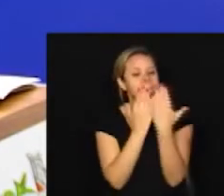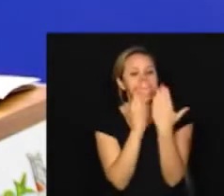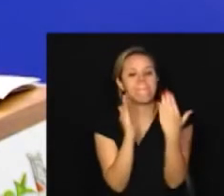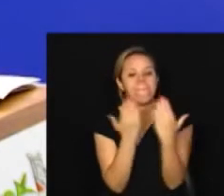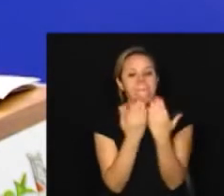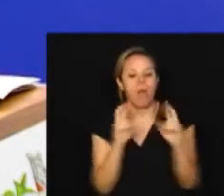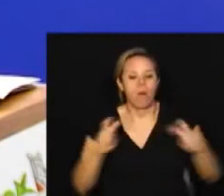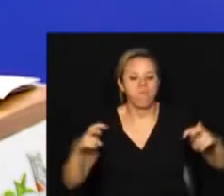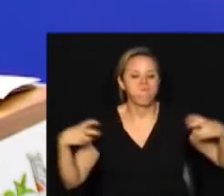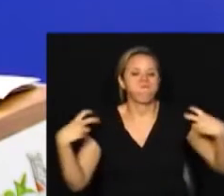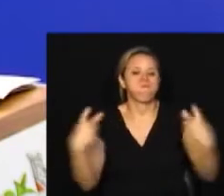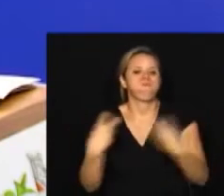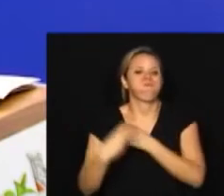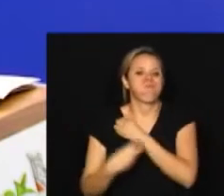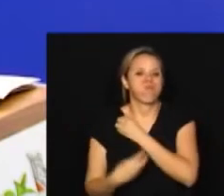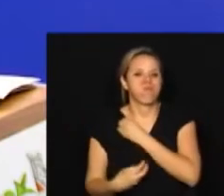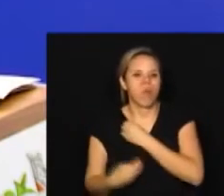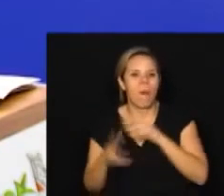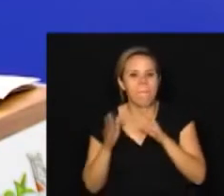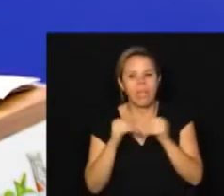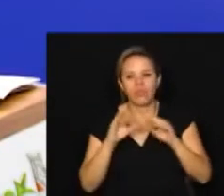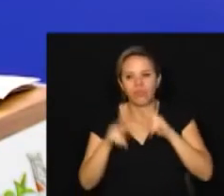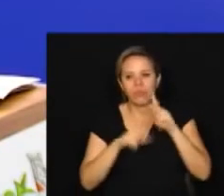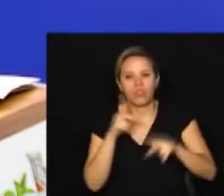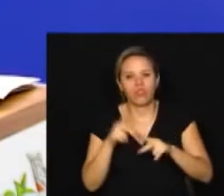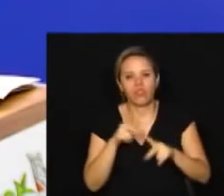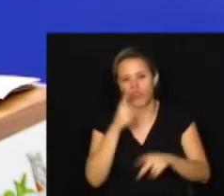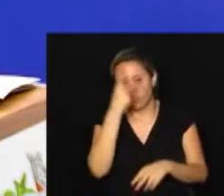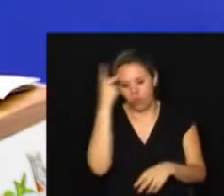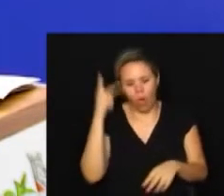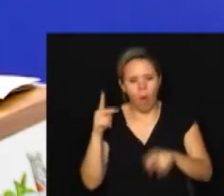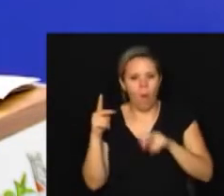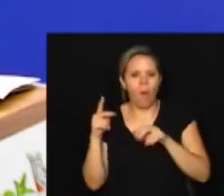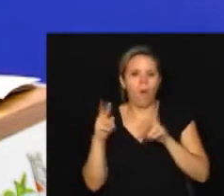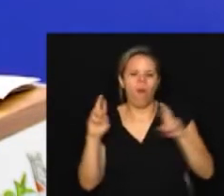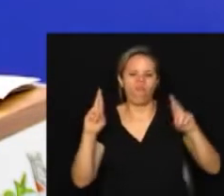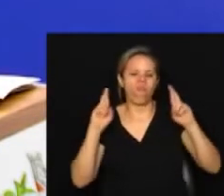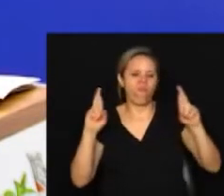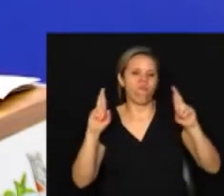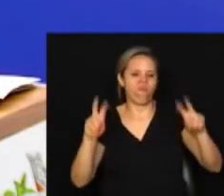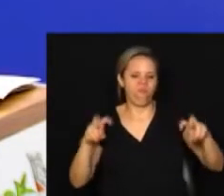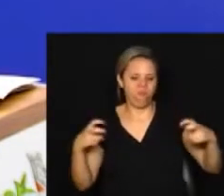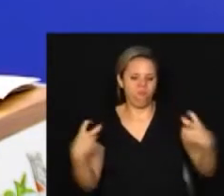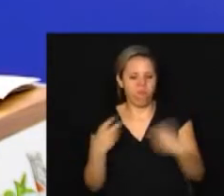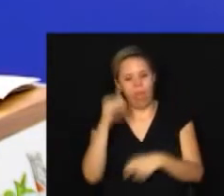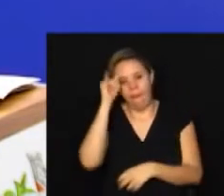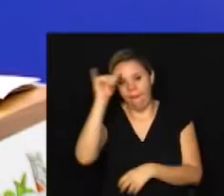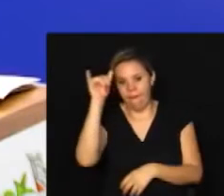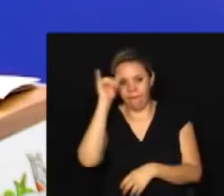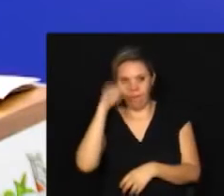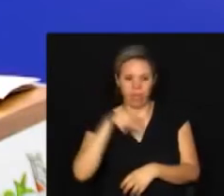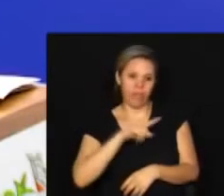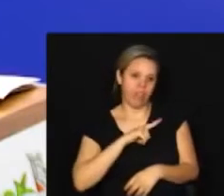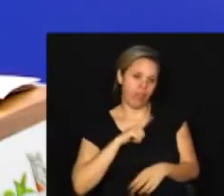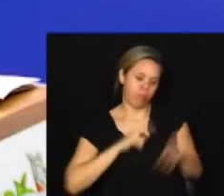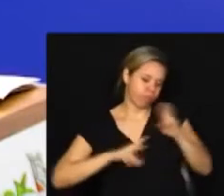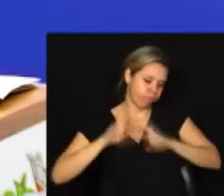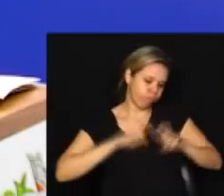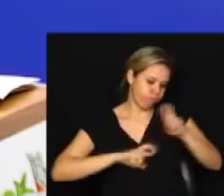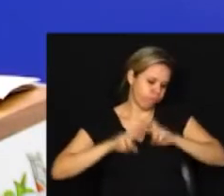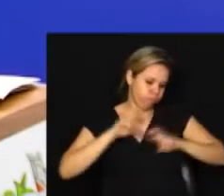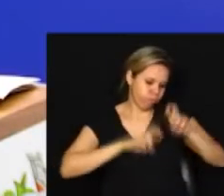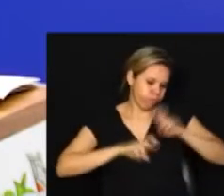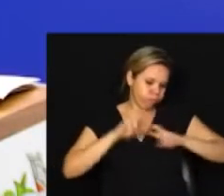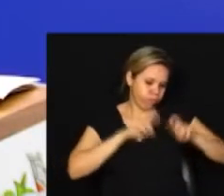estádio. Então eu solicito a todos os torcedores, né, que evitem. A gente vai ter ali, a fiscalização vai ser